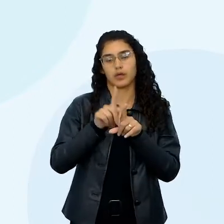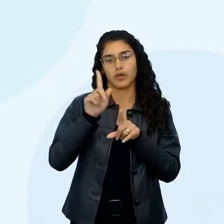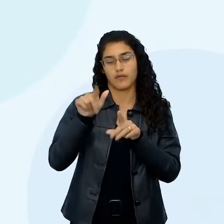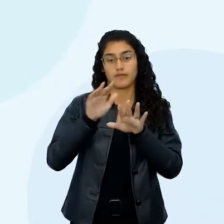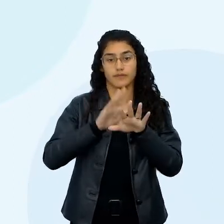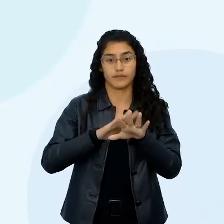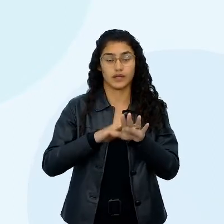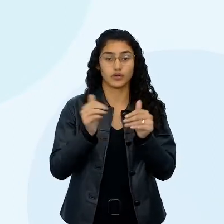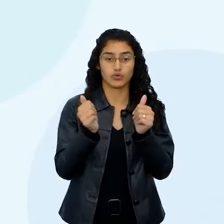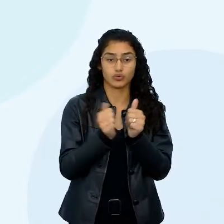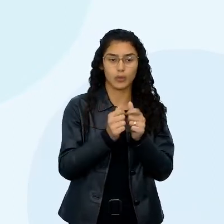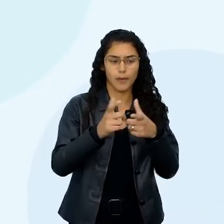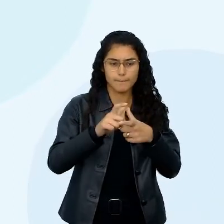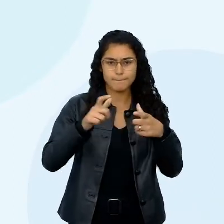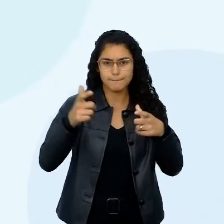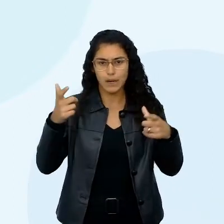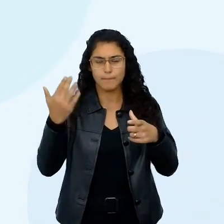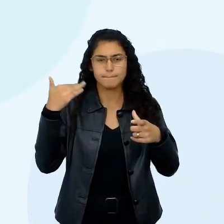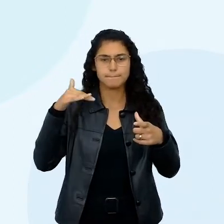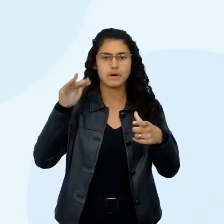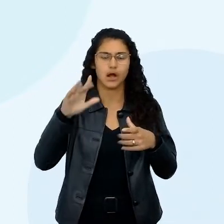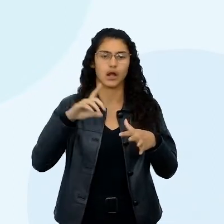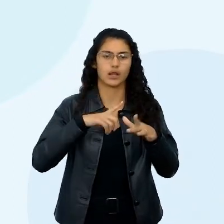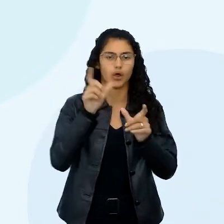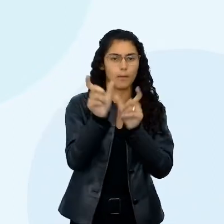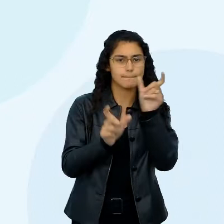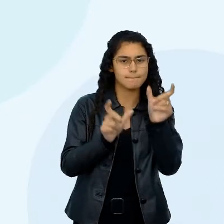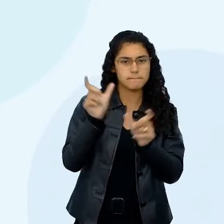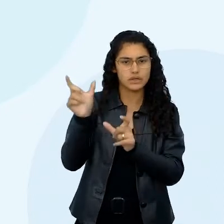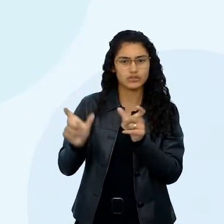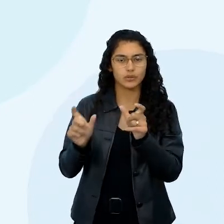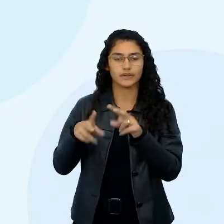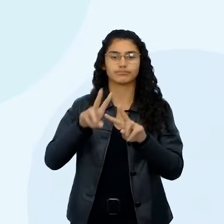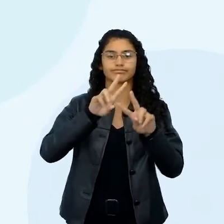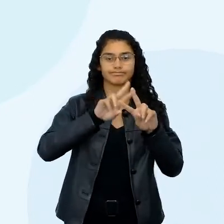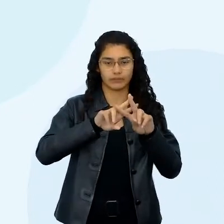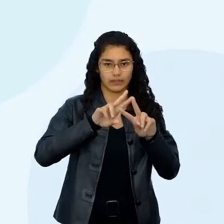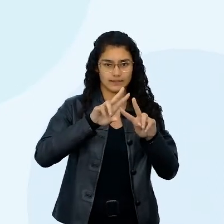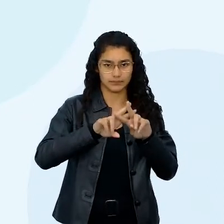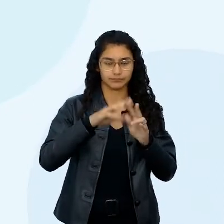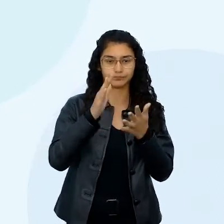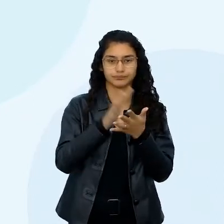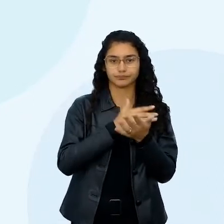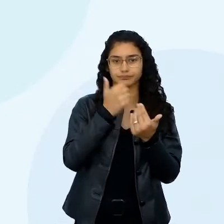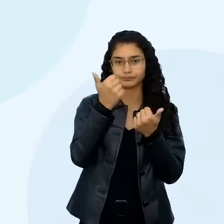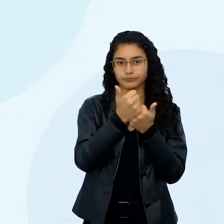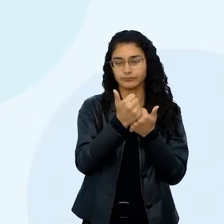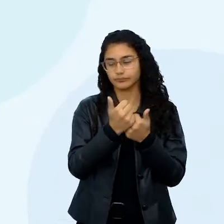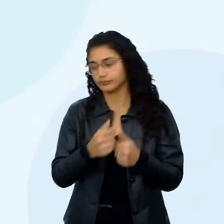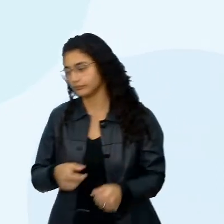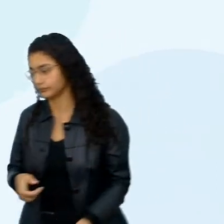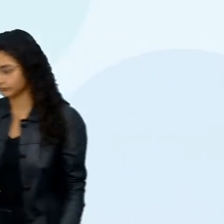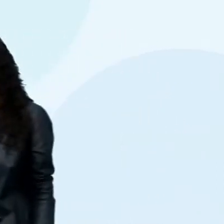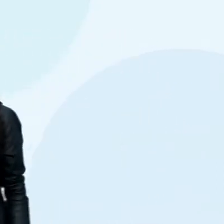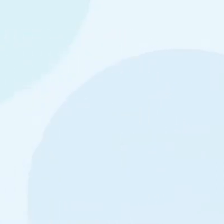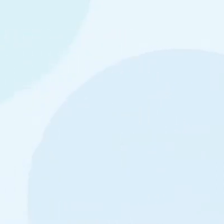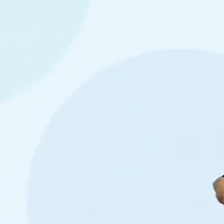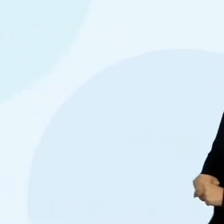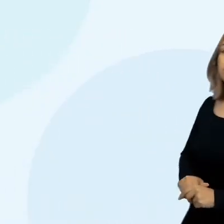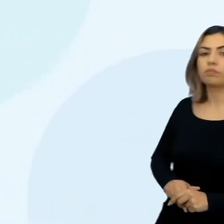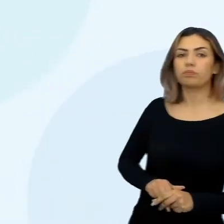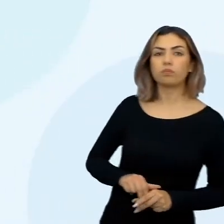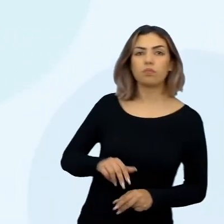formam uma proporção muito grande de pessoas que estão encarceradas, né? Não só no Brasil, mas também nos Estados